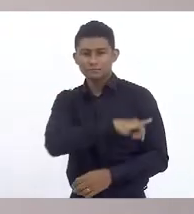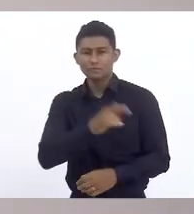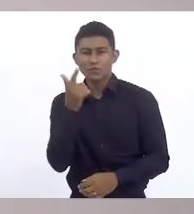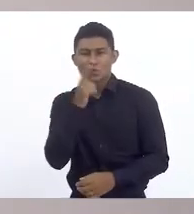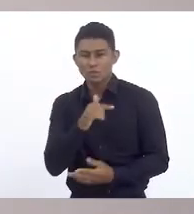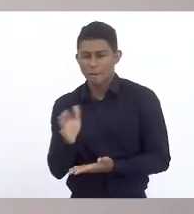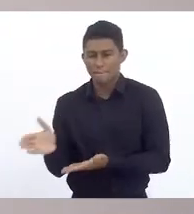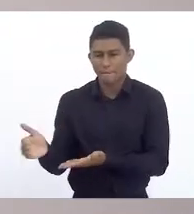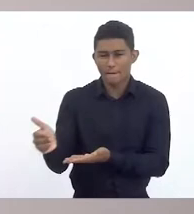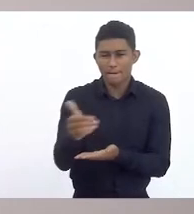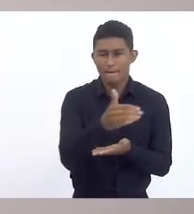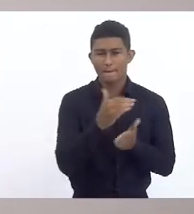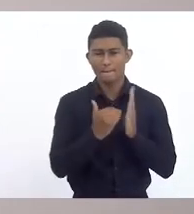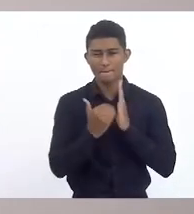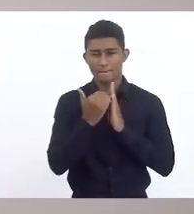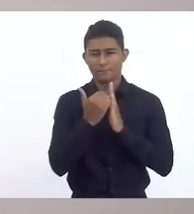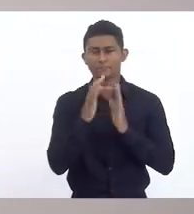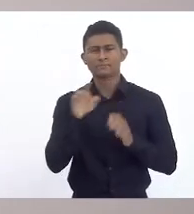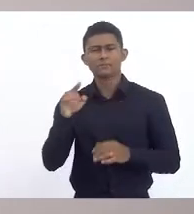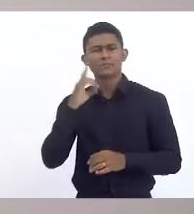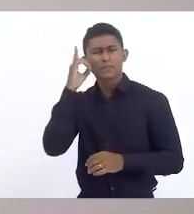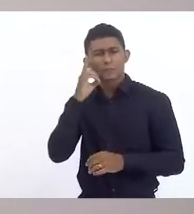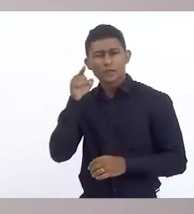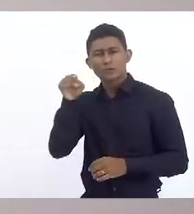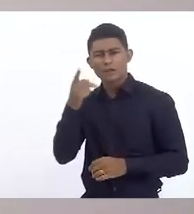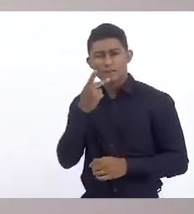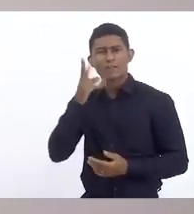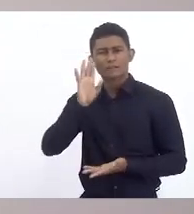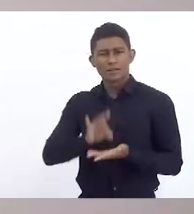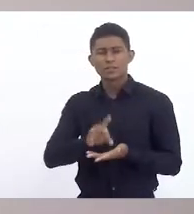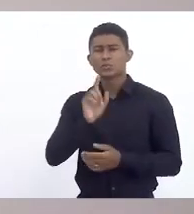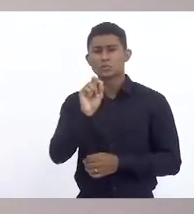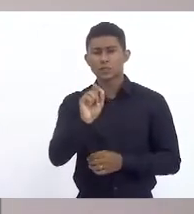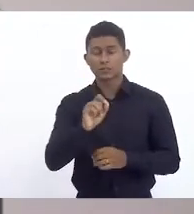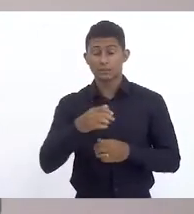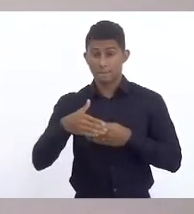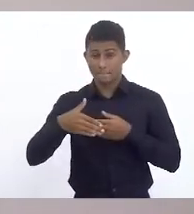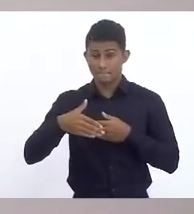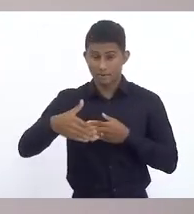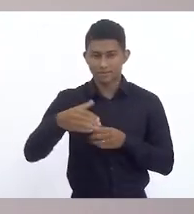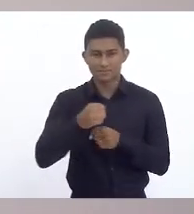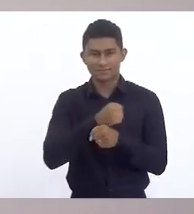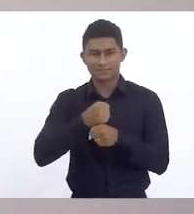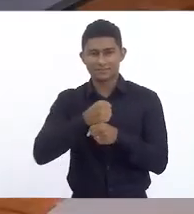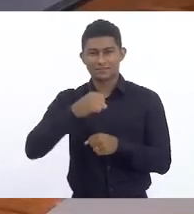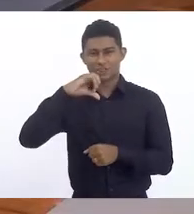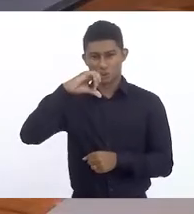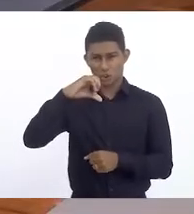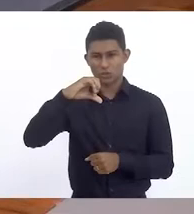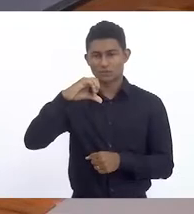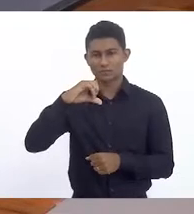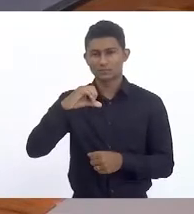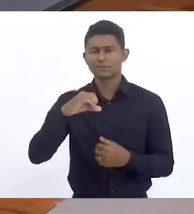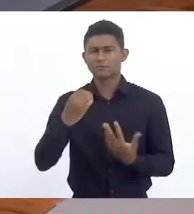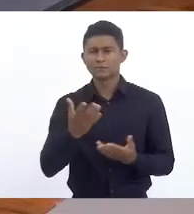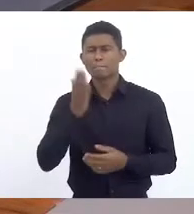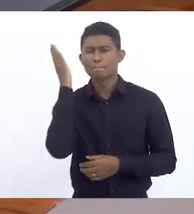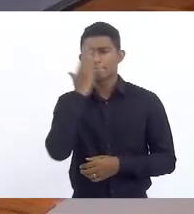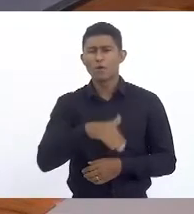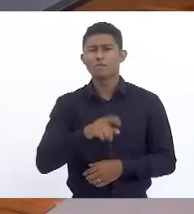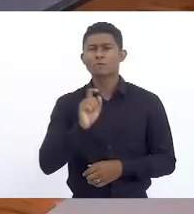bom. O deputado Luiz Paulo aponta uma questão que é verdade. Nos próximos 9 anos, o que demonstra esse impacto de receita e